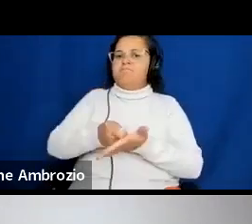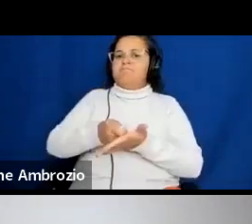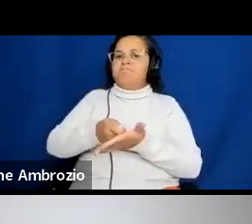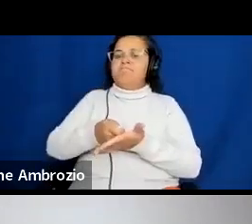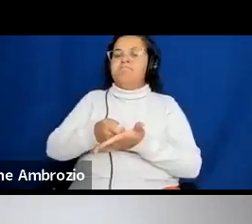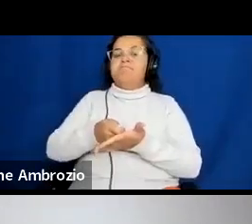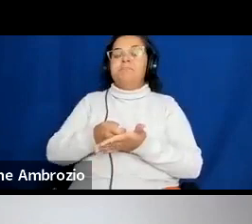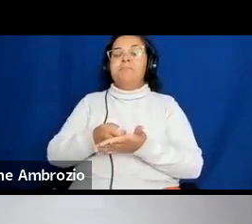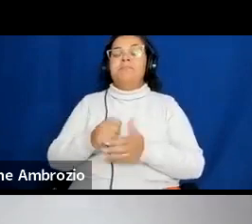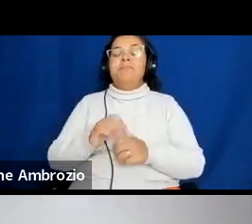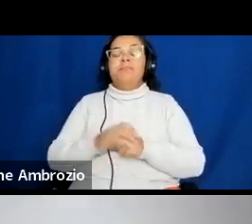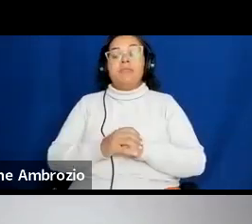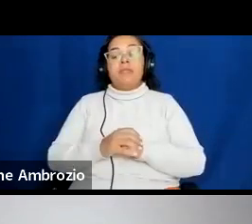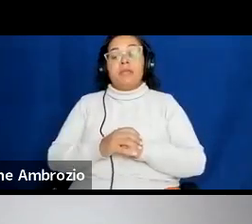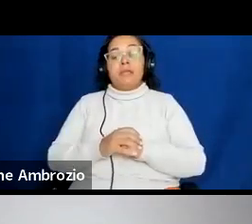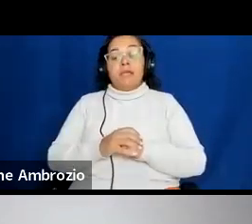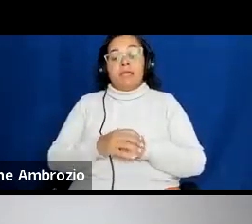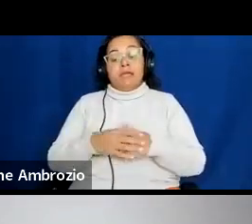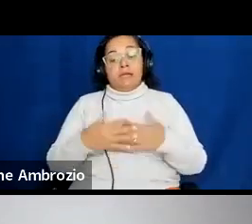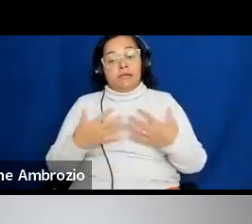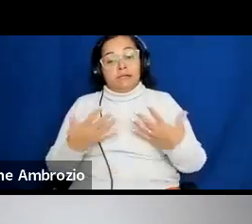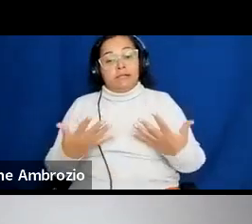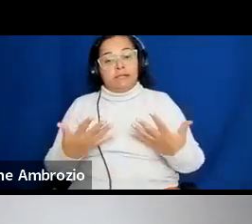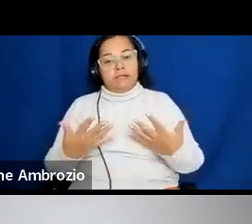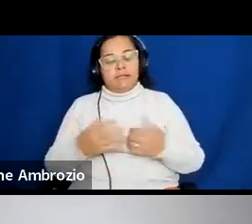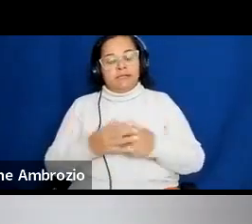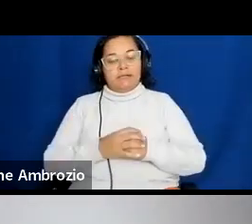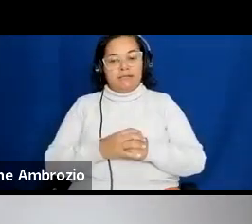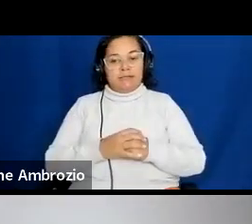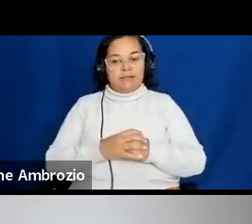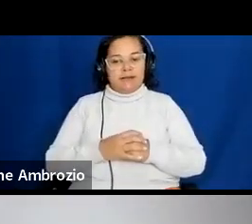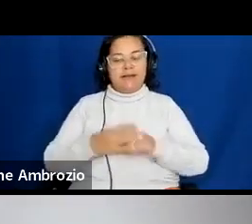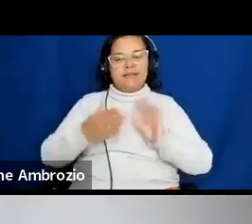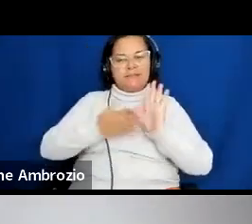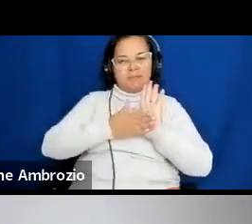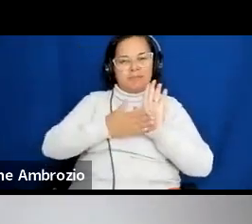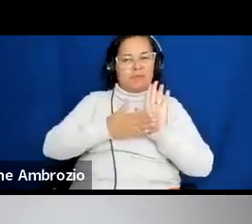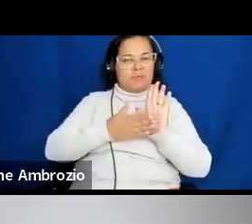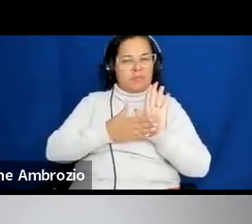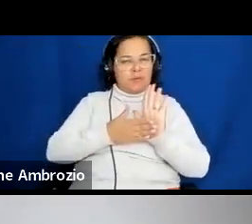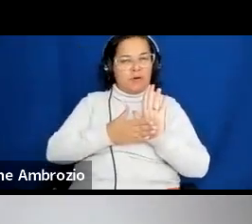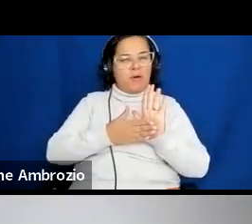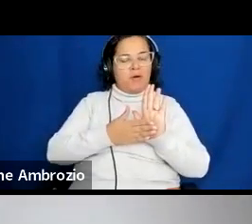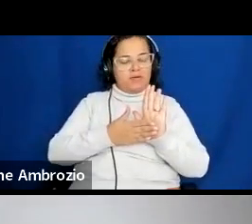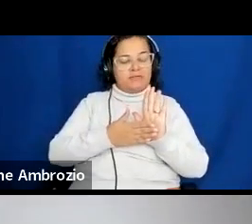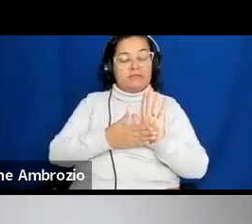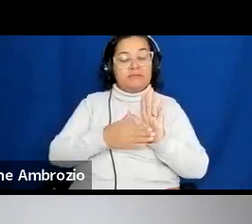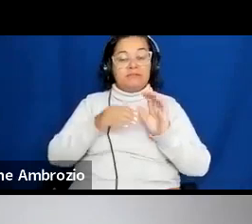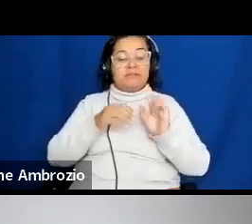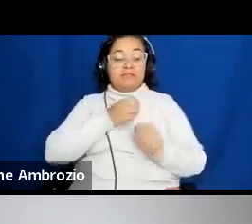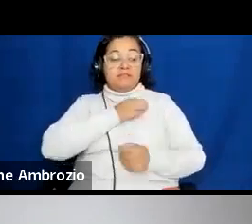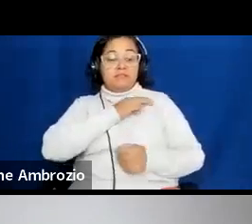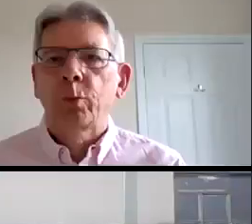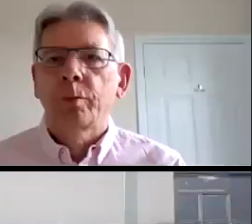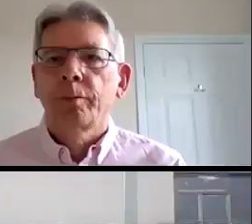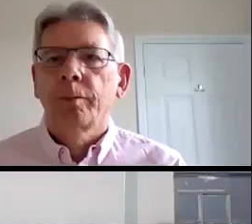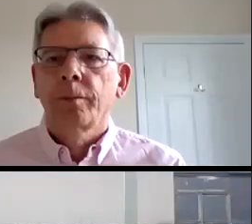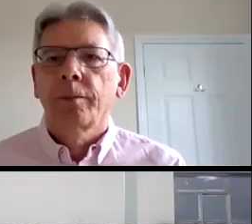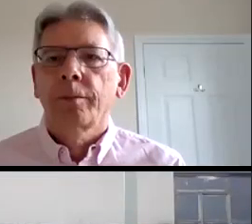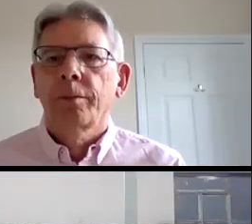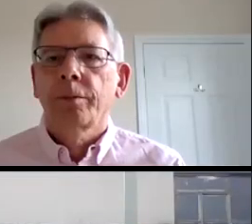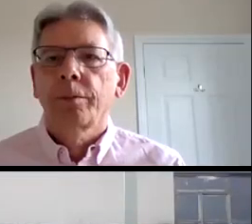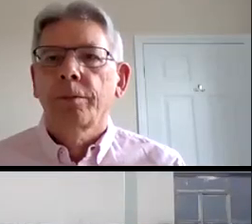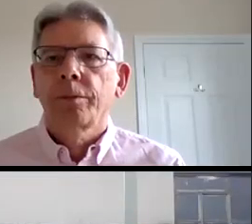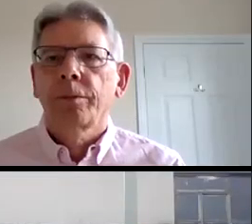né? E essa proposta de novo ensino médio, se nós analisarmos a fundo, nós vamos ver que